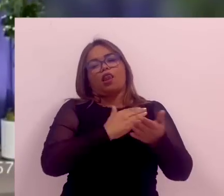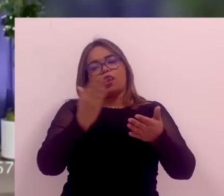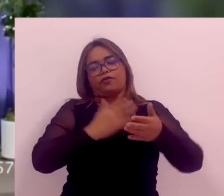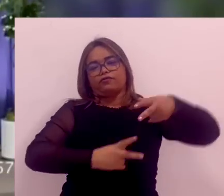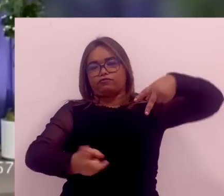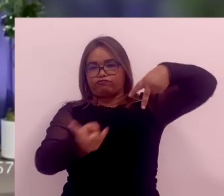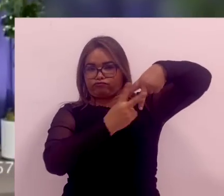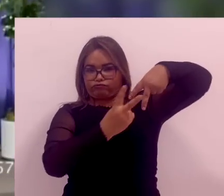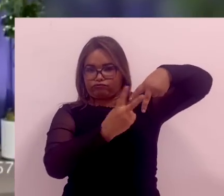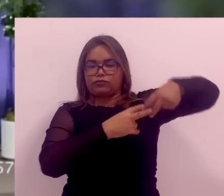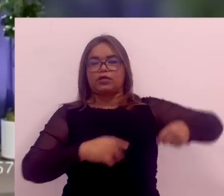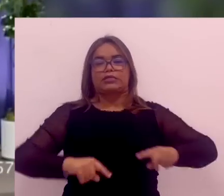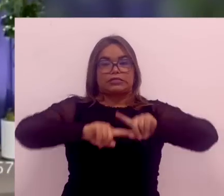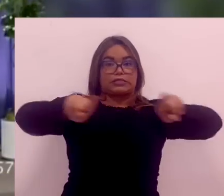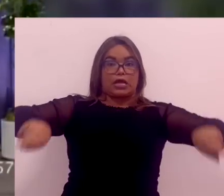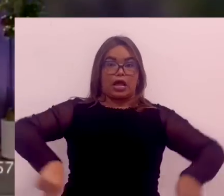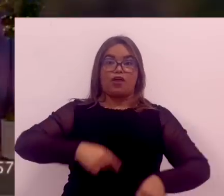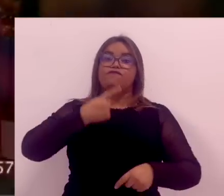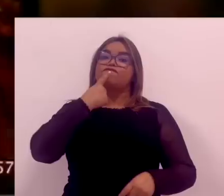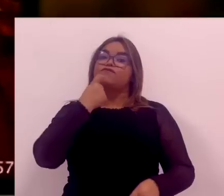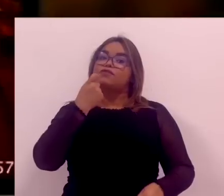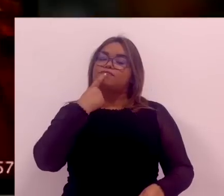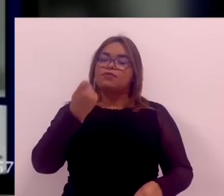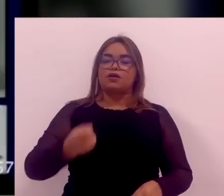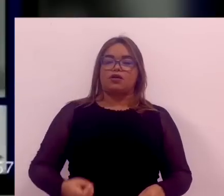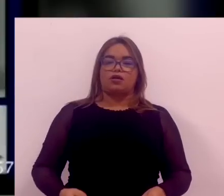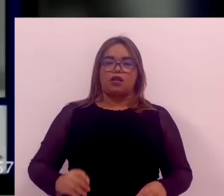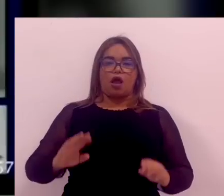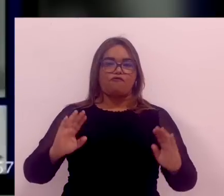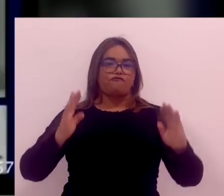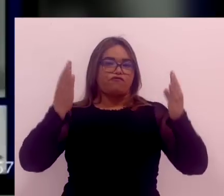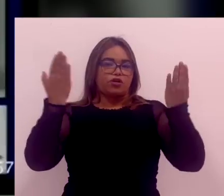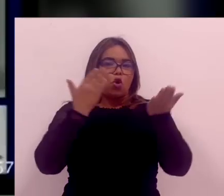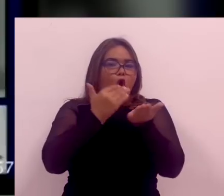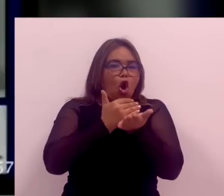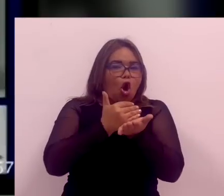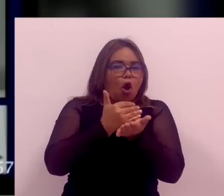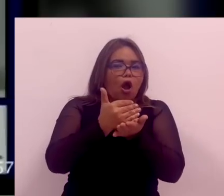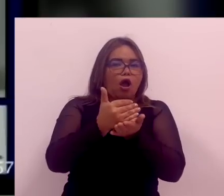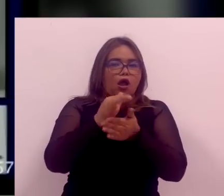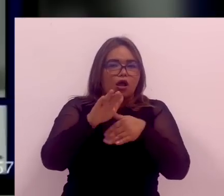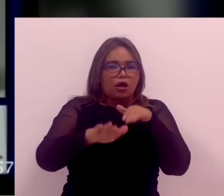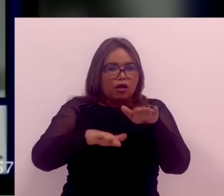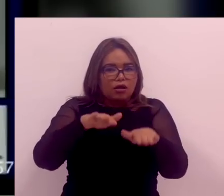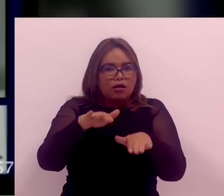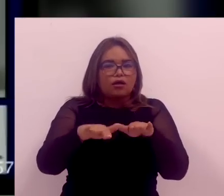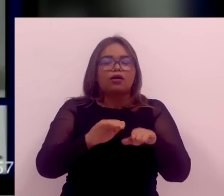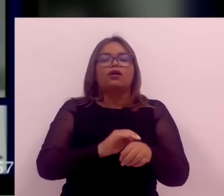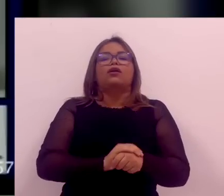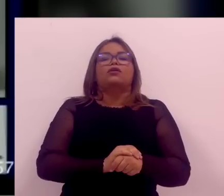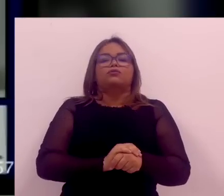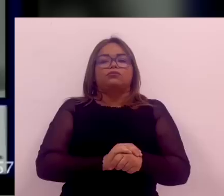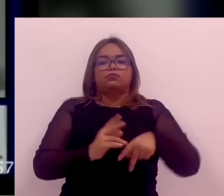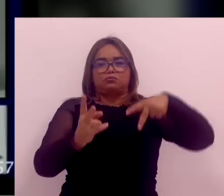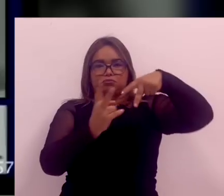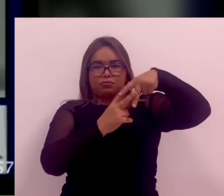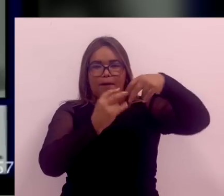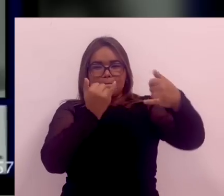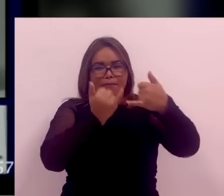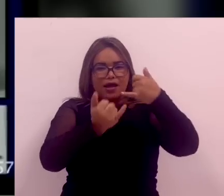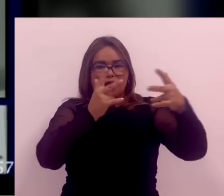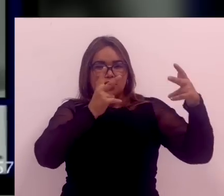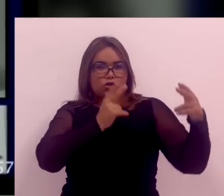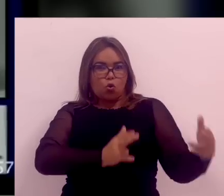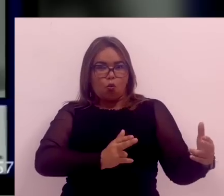mistérios. Essas são todas fontes maçônicas. A sala vermelha, as cerimônias de iniciação da maçonaria, elas